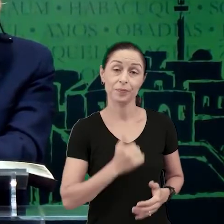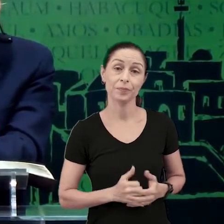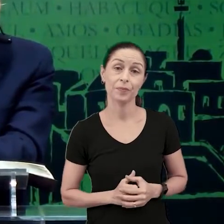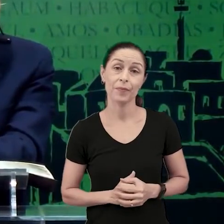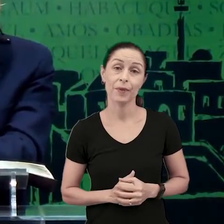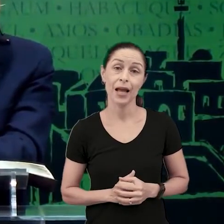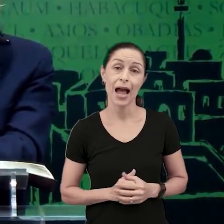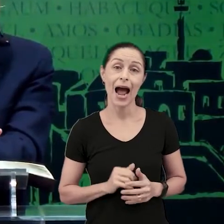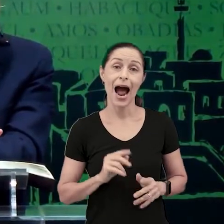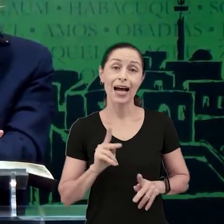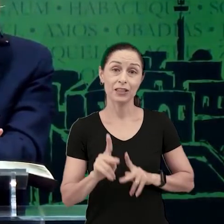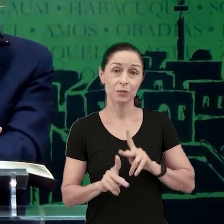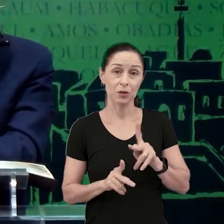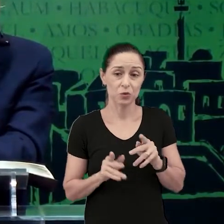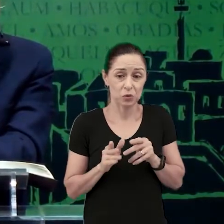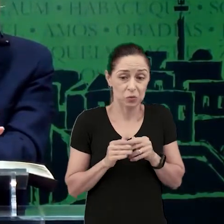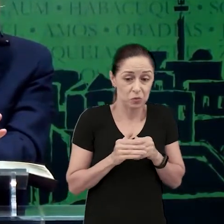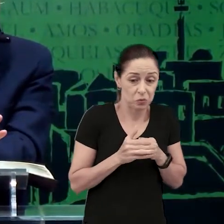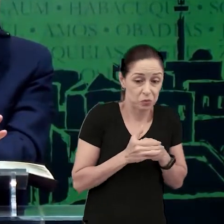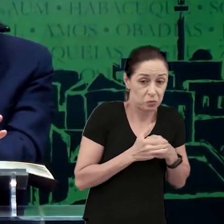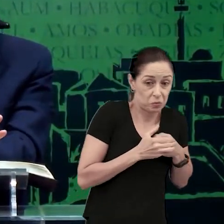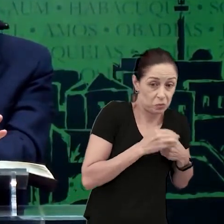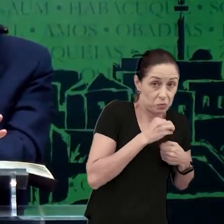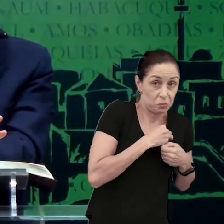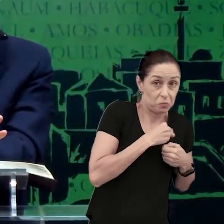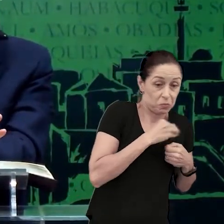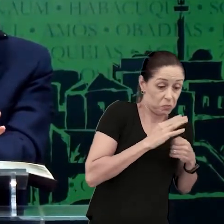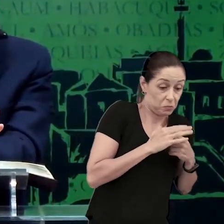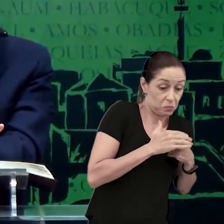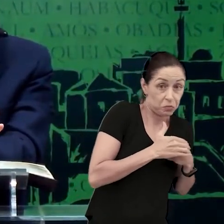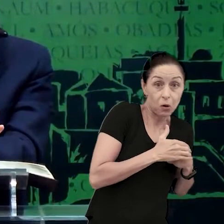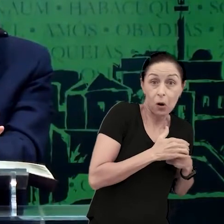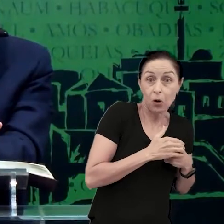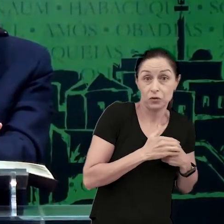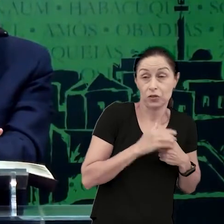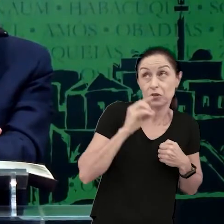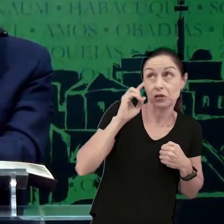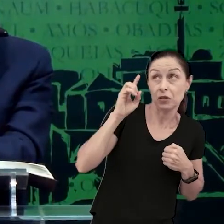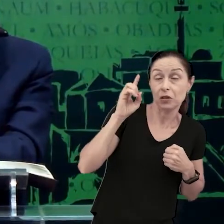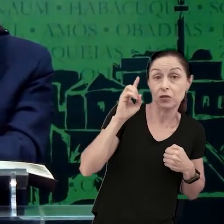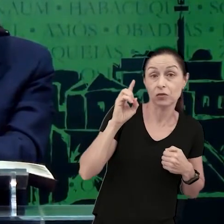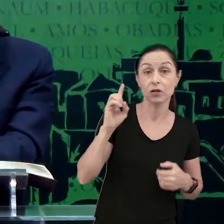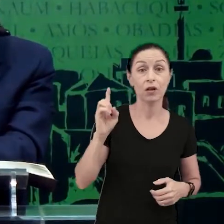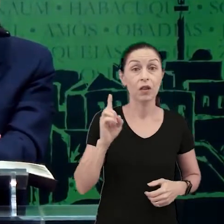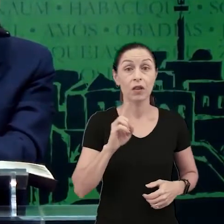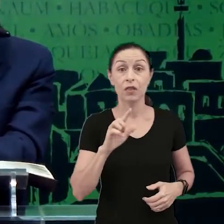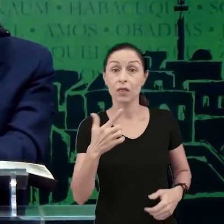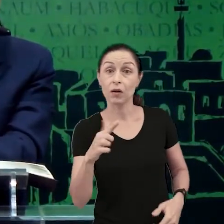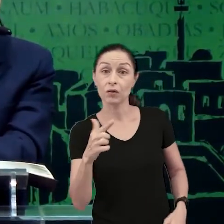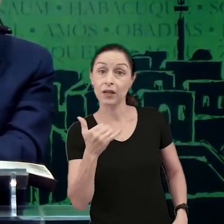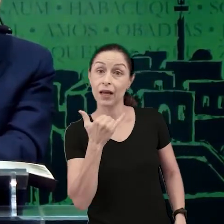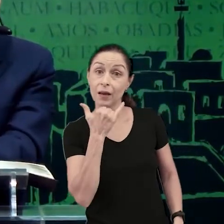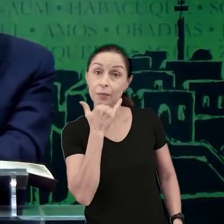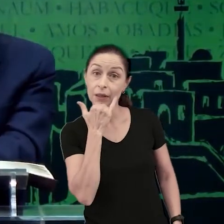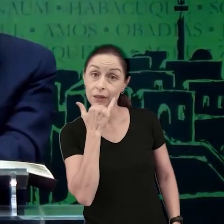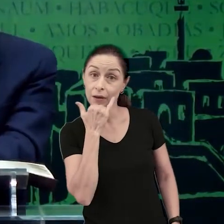que encobre as suas transgressões jamais prosperará, mas aquele que as confessa e deixa